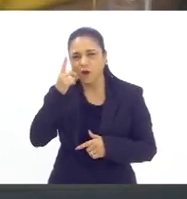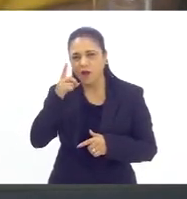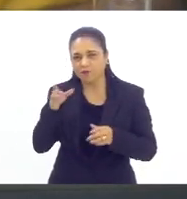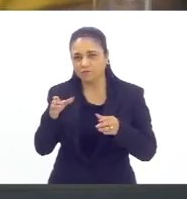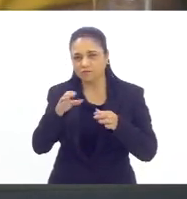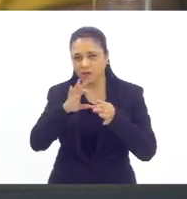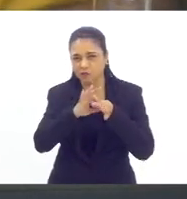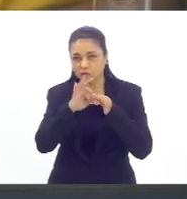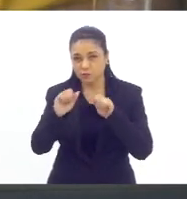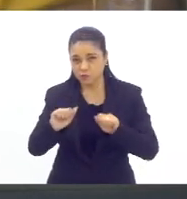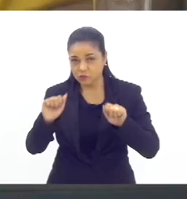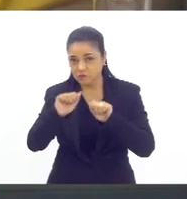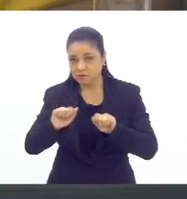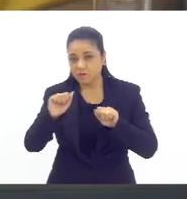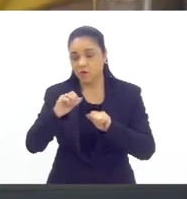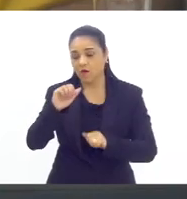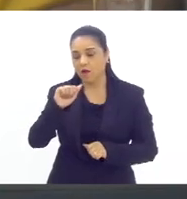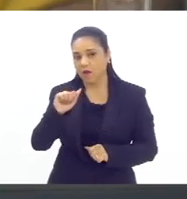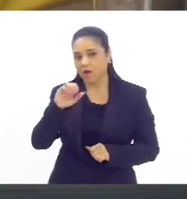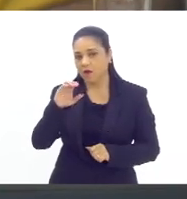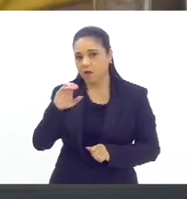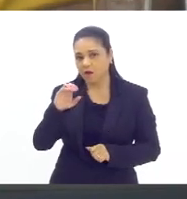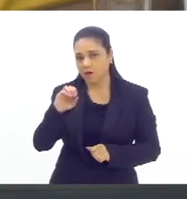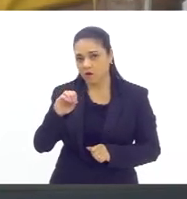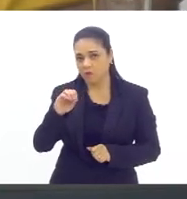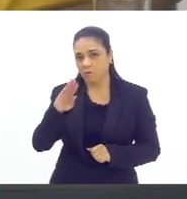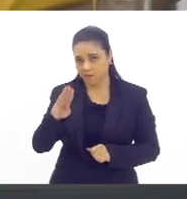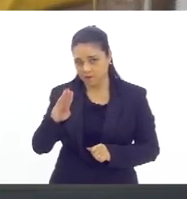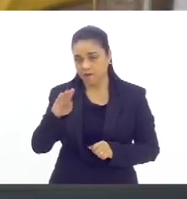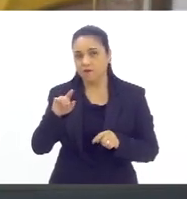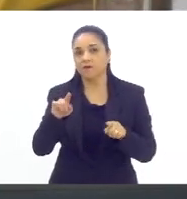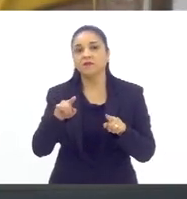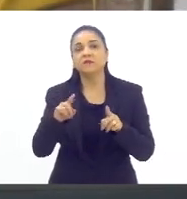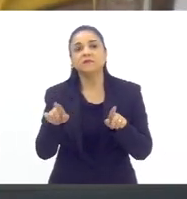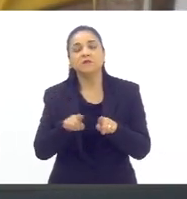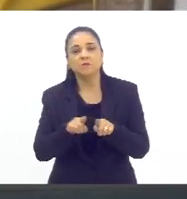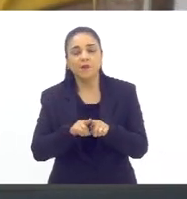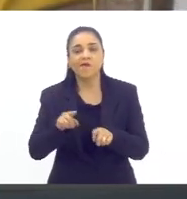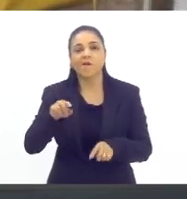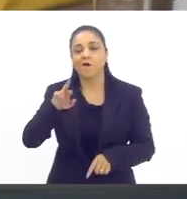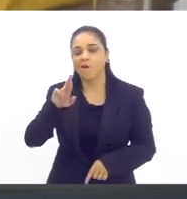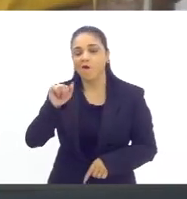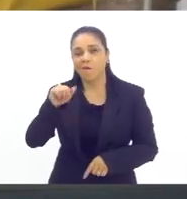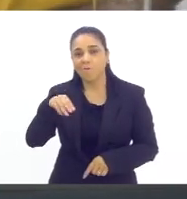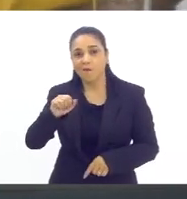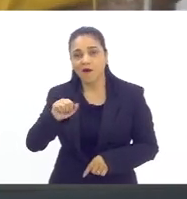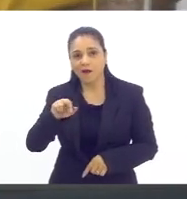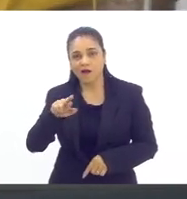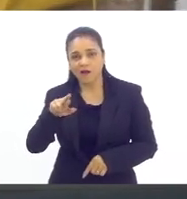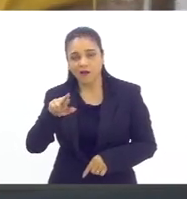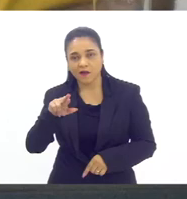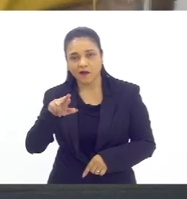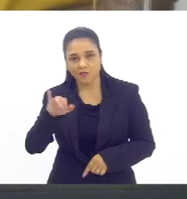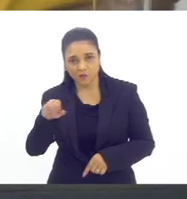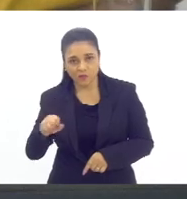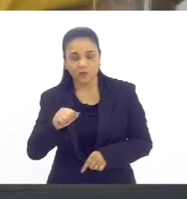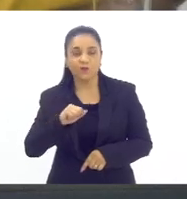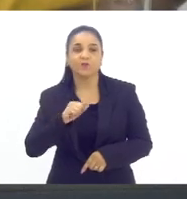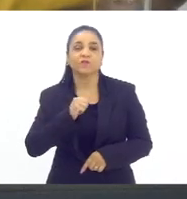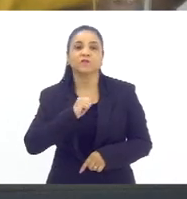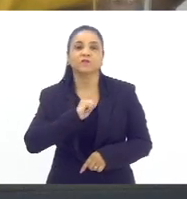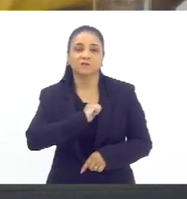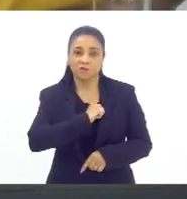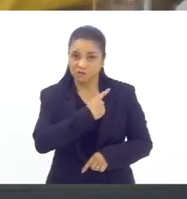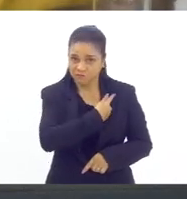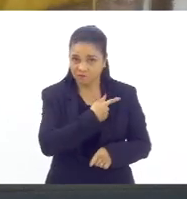juntos também com o nosso outro Vereador Romário Régis do PC do B lá de São Gonçalo companheiro do Josemar então a